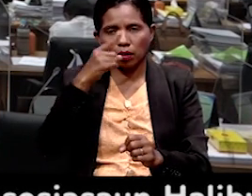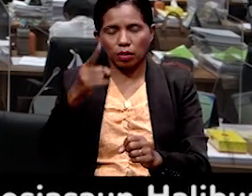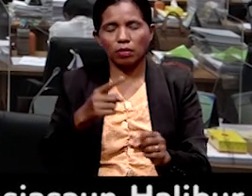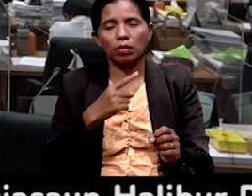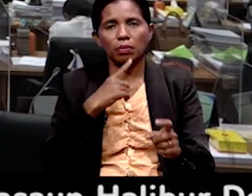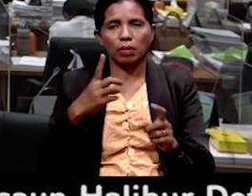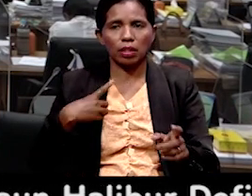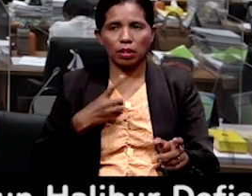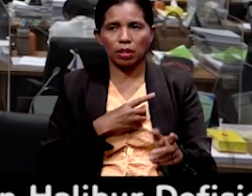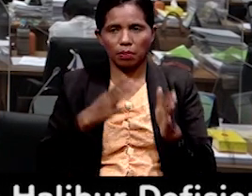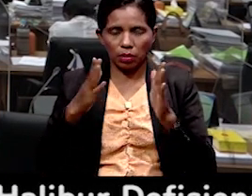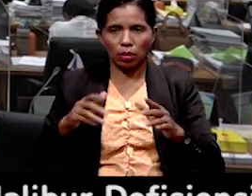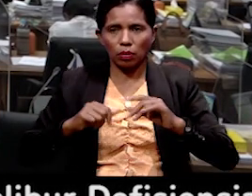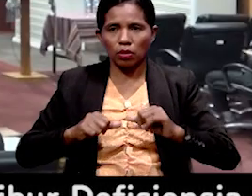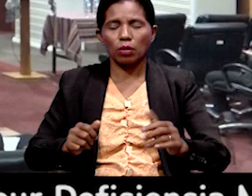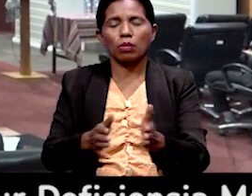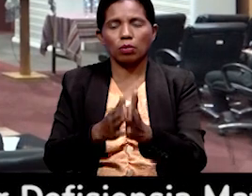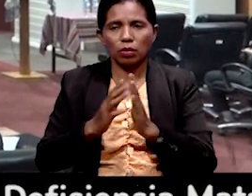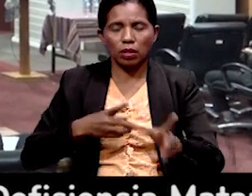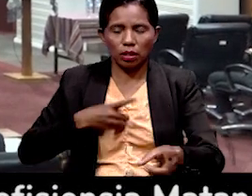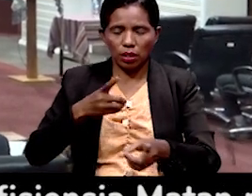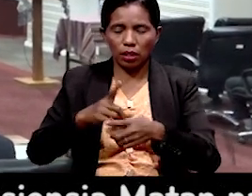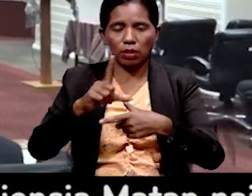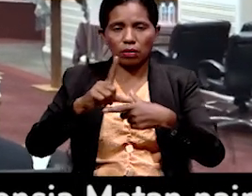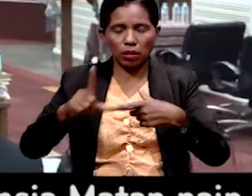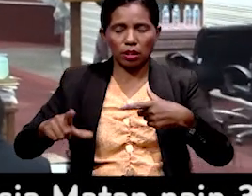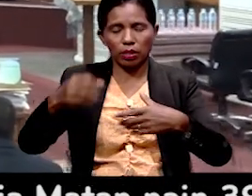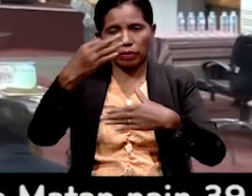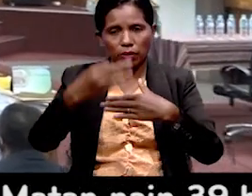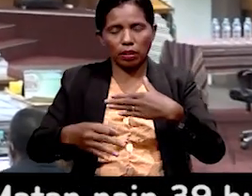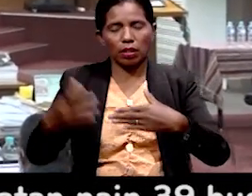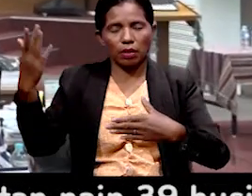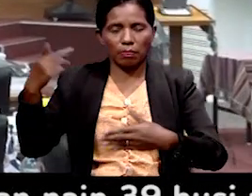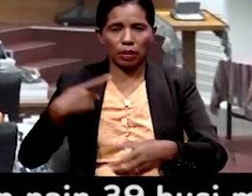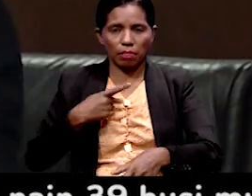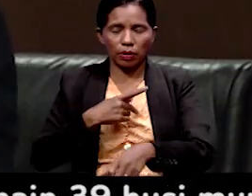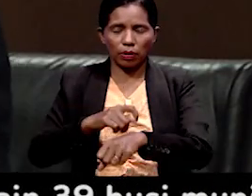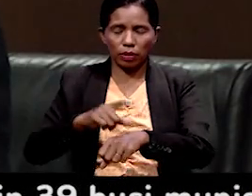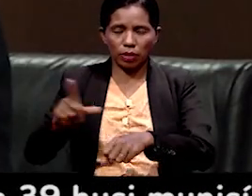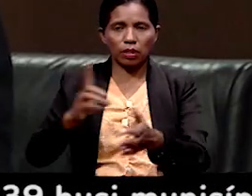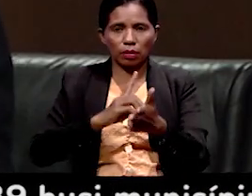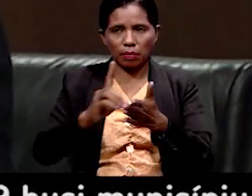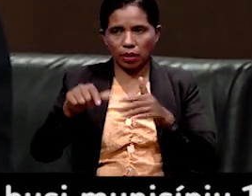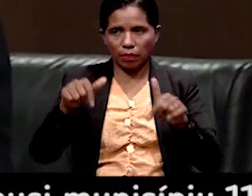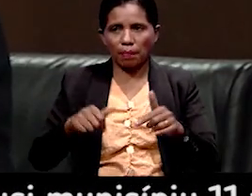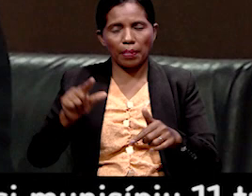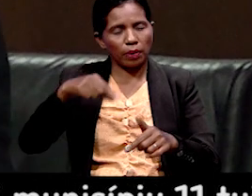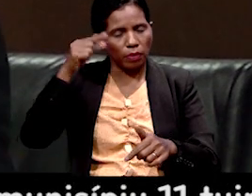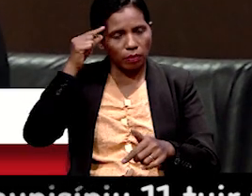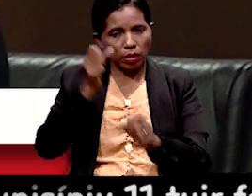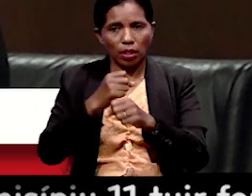tamba deputado Siranebe continua a exigir direito linha frente nian e Parlamento Nacional, semana né? Governo halou tem a segunda